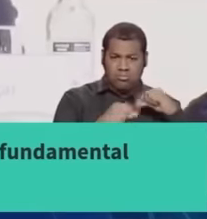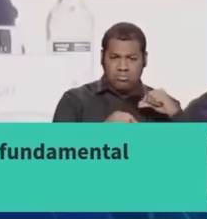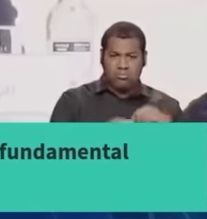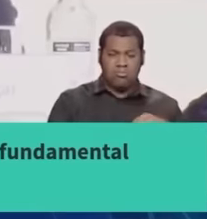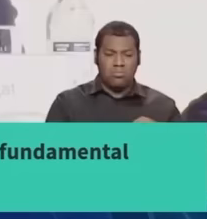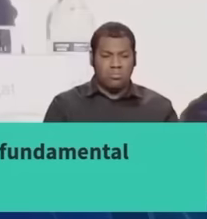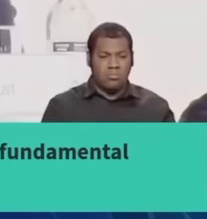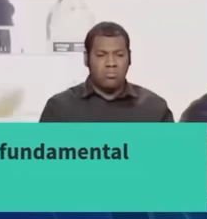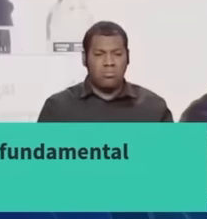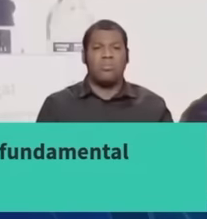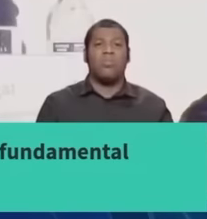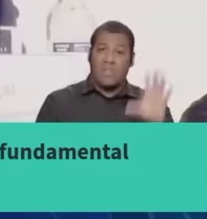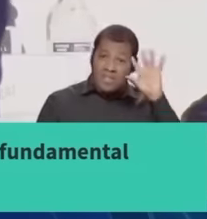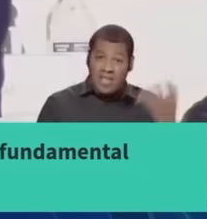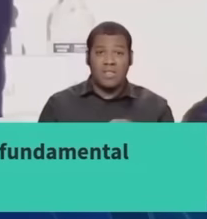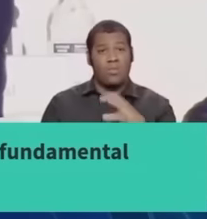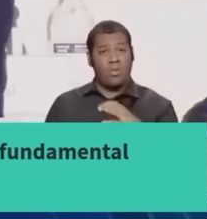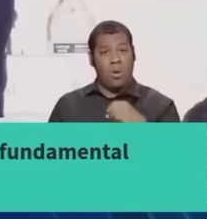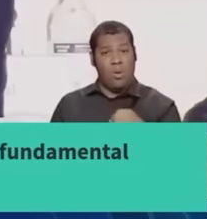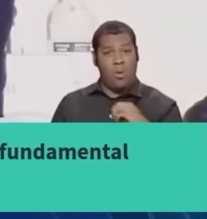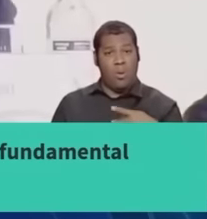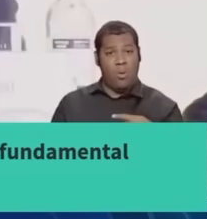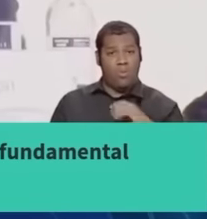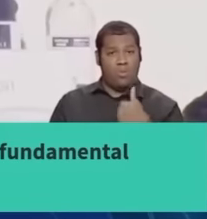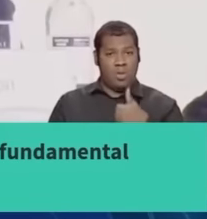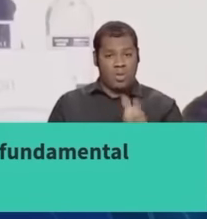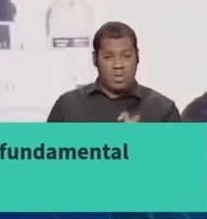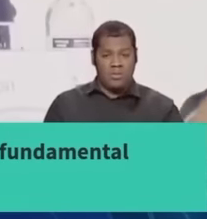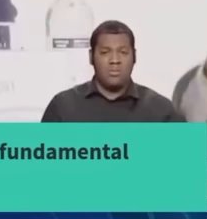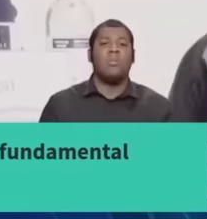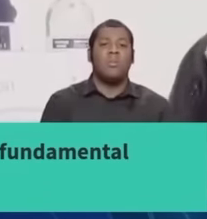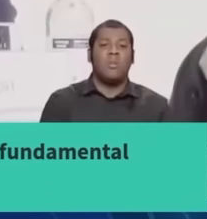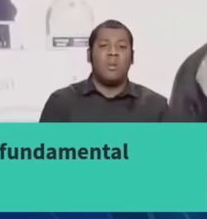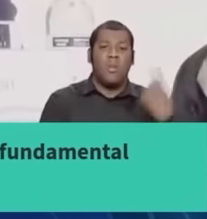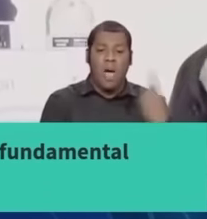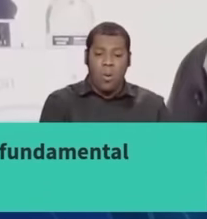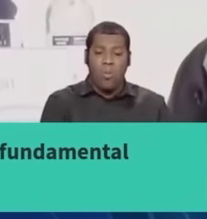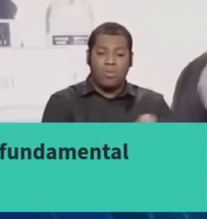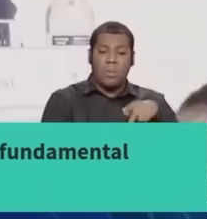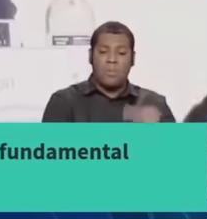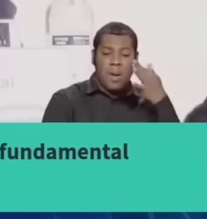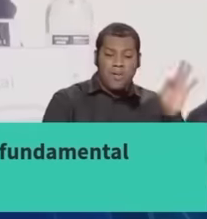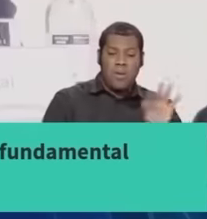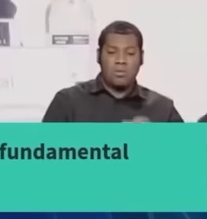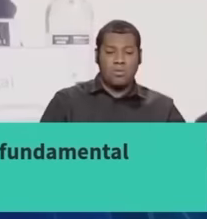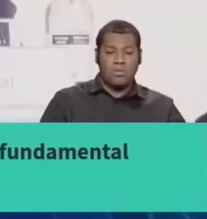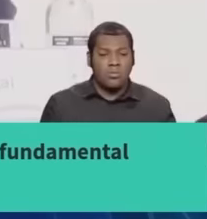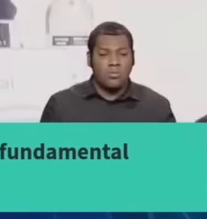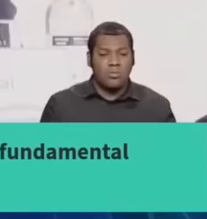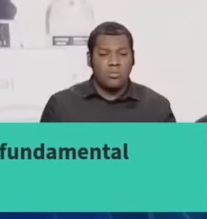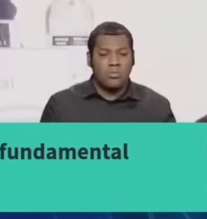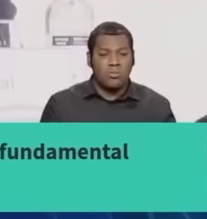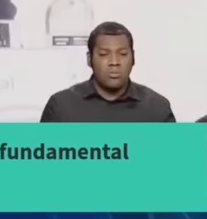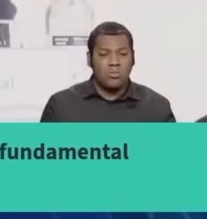Quem é que cumpriu as decisões da COP15 em Copenhague? Quem é que cumpriu o Acordo de Paris? Ou seja, aí não se